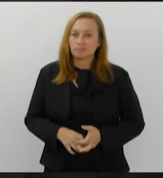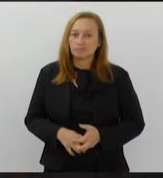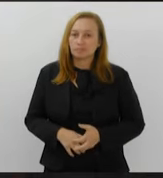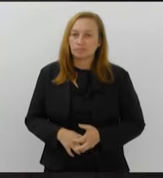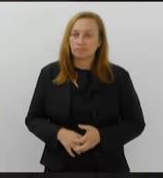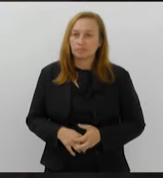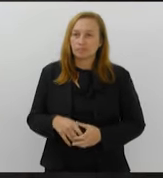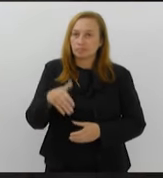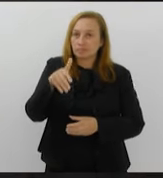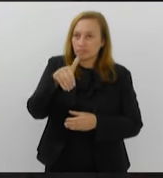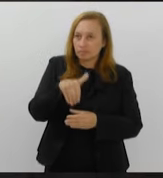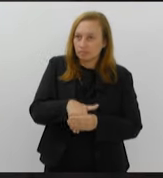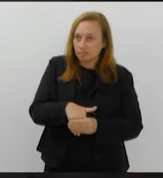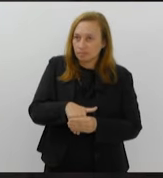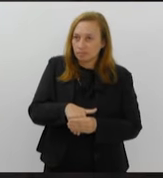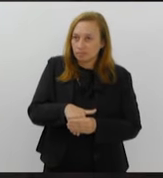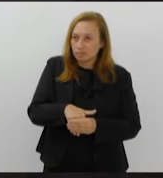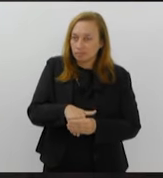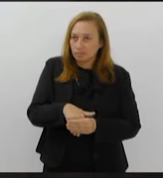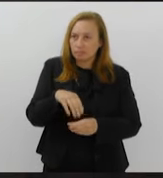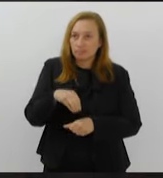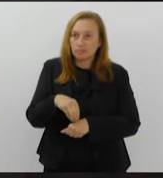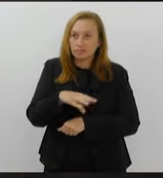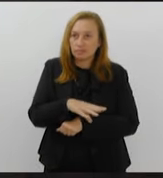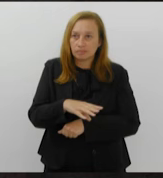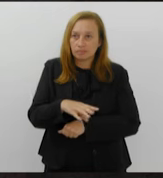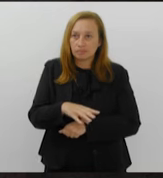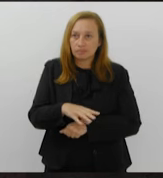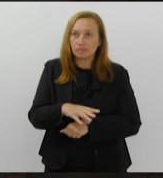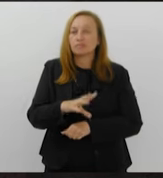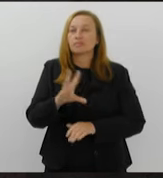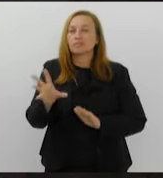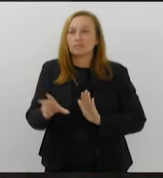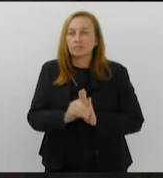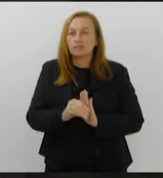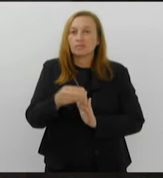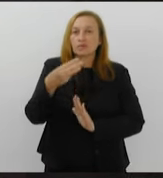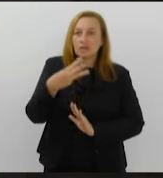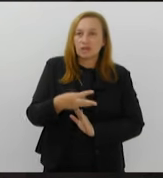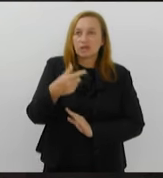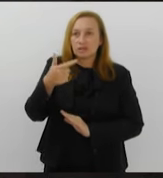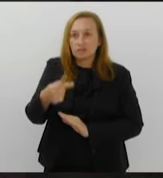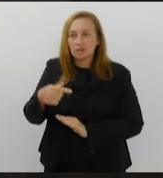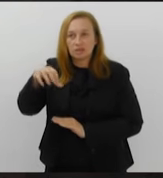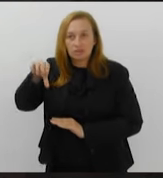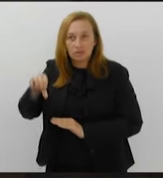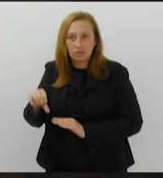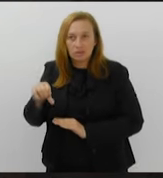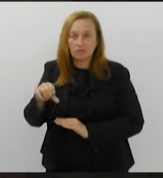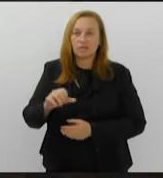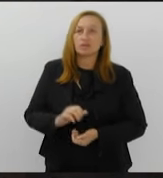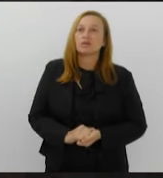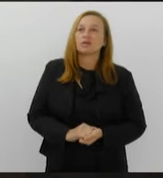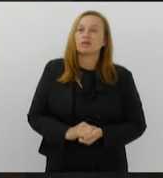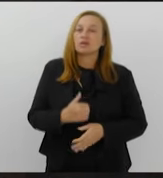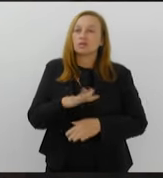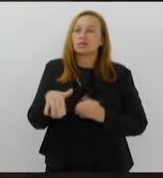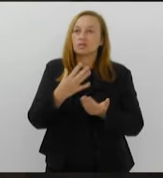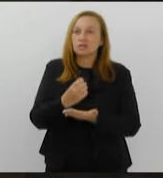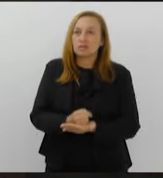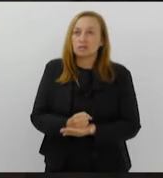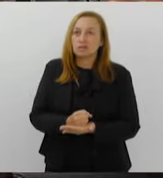Em votação, o destaque, a emenda 379, aditiva. Os senhores que